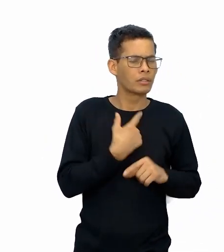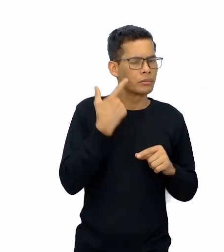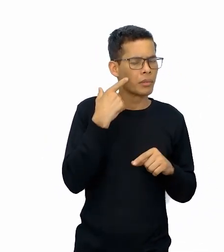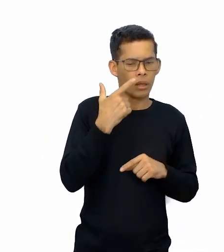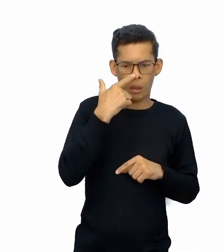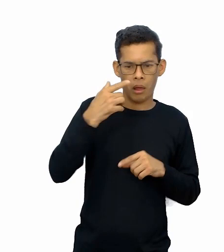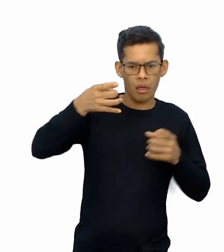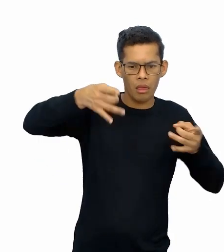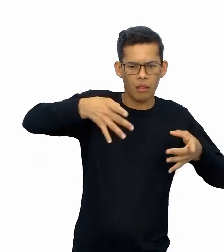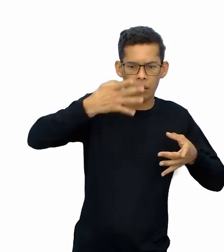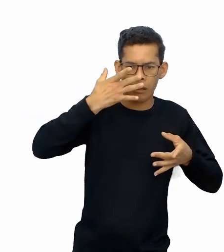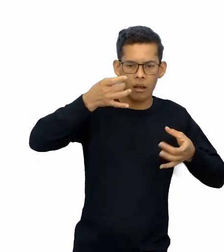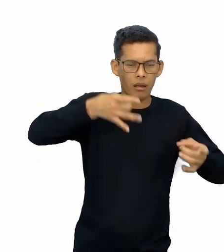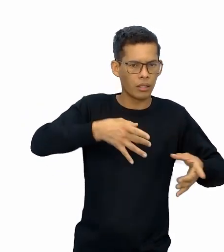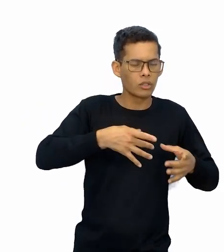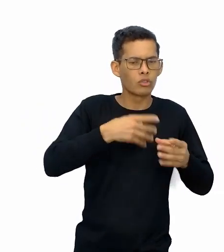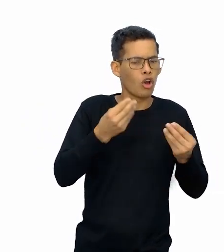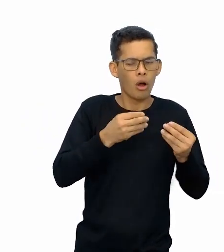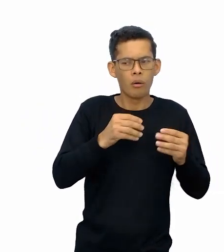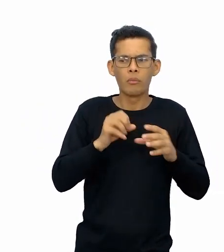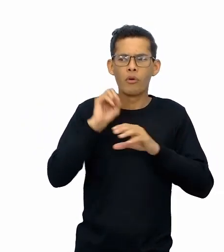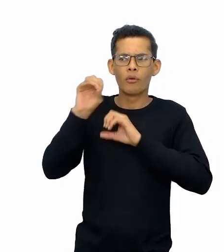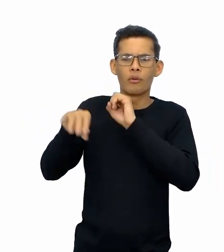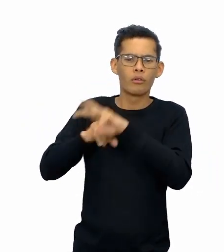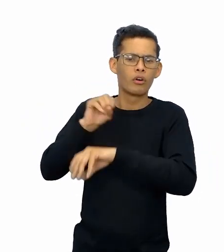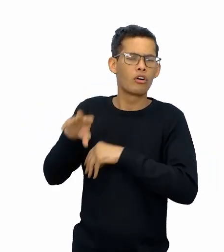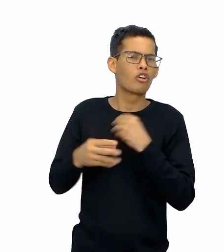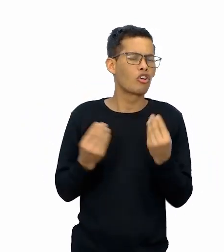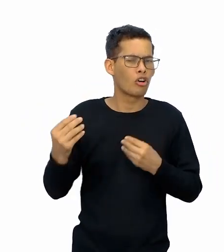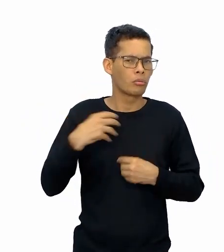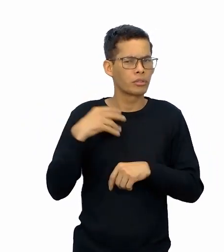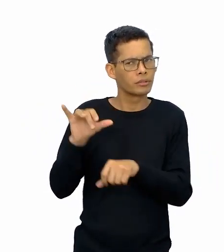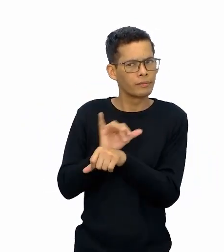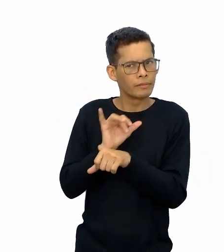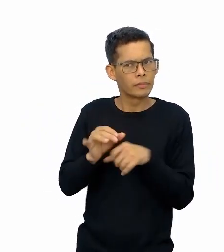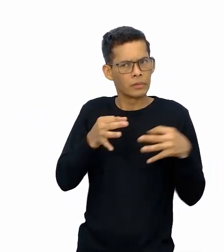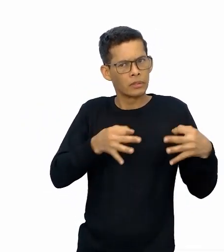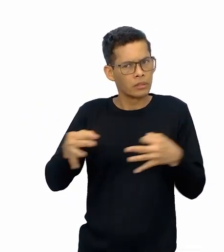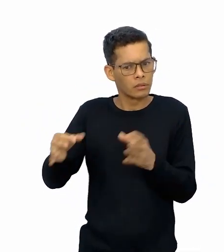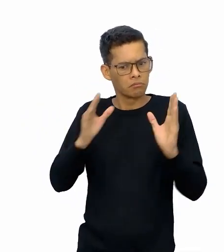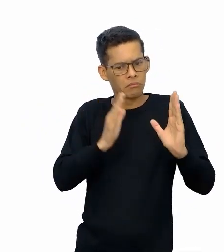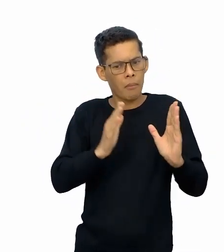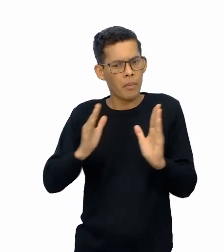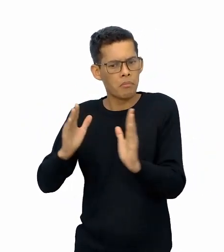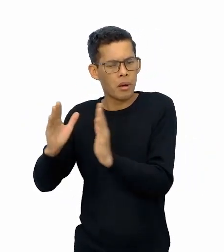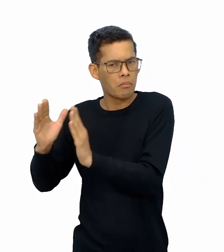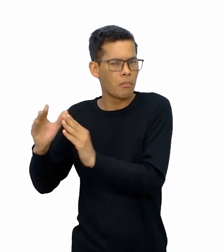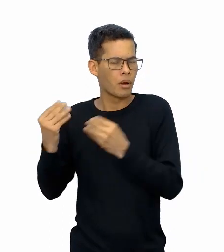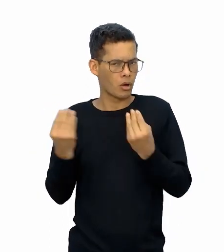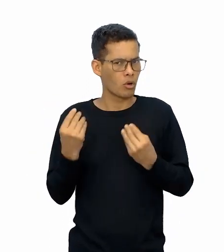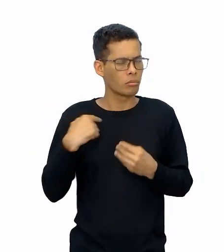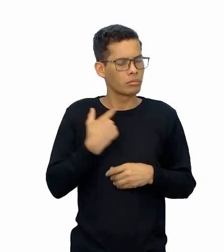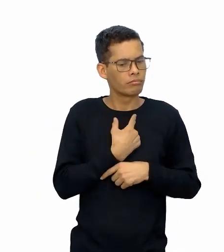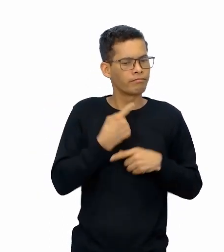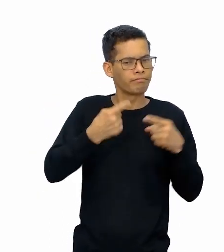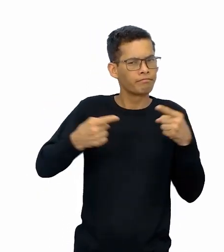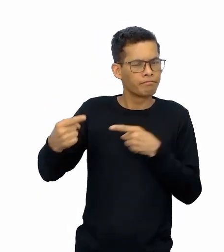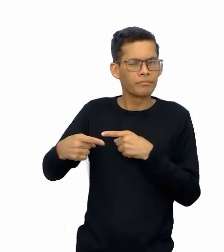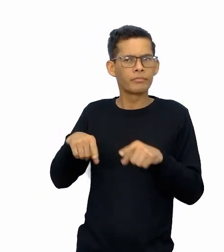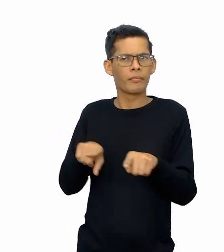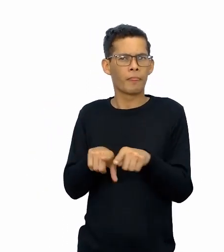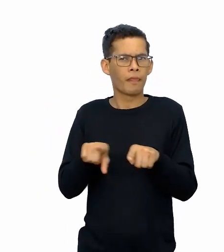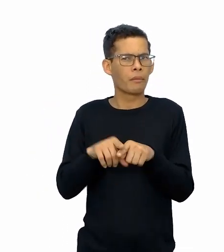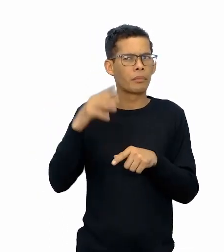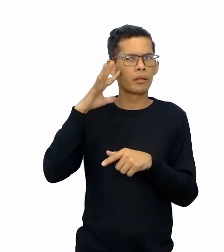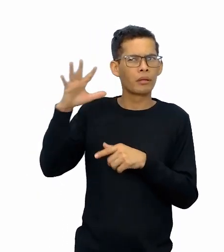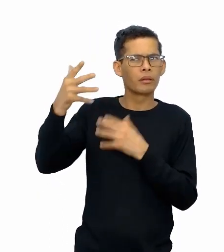rejeitos são descartados. E aqui podemos já incitar a nossa primeira proposta de discussão, né, e também refletir.